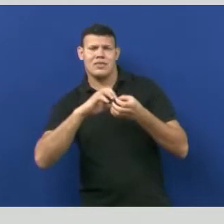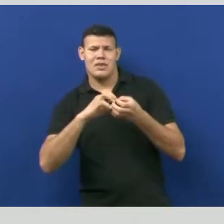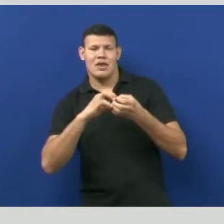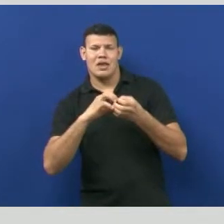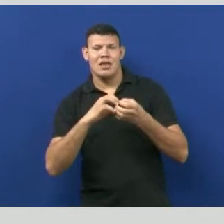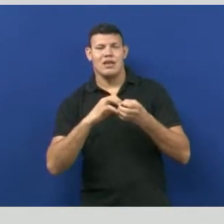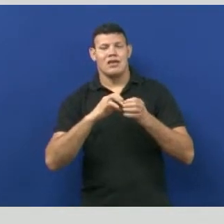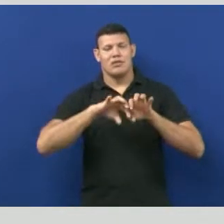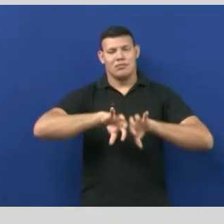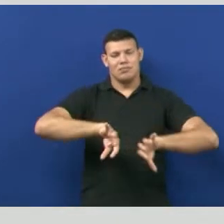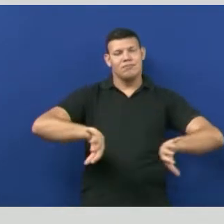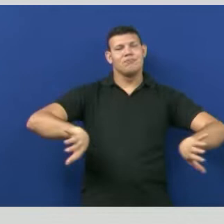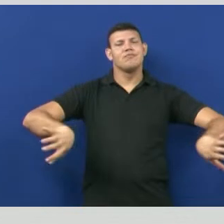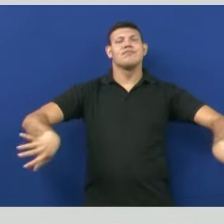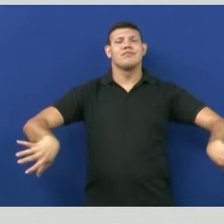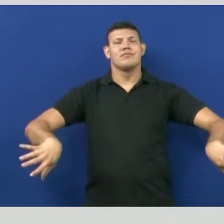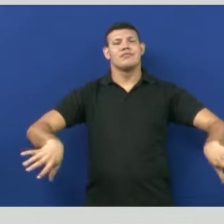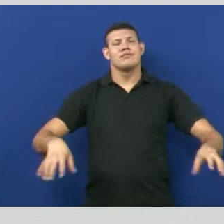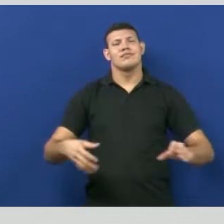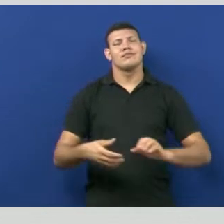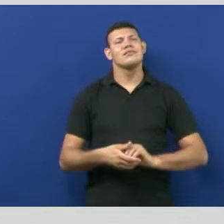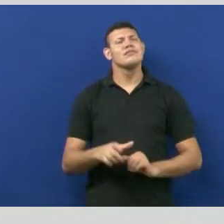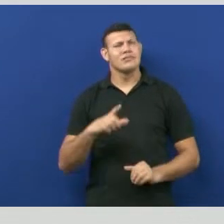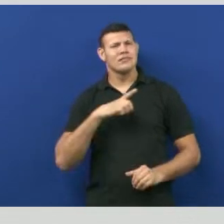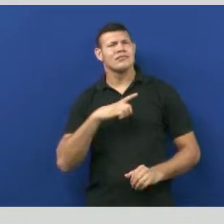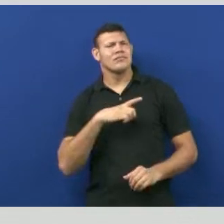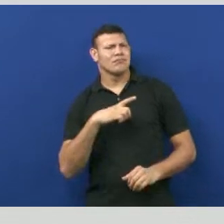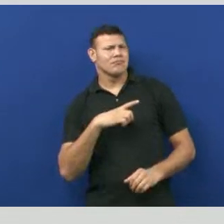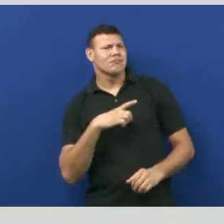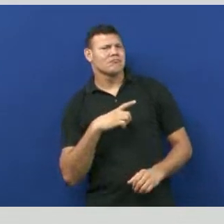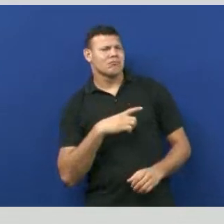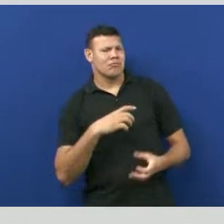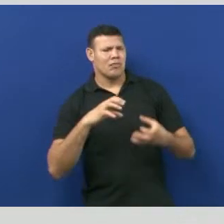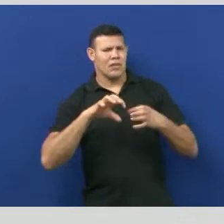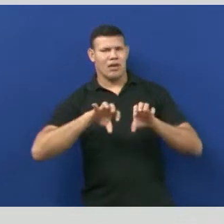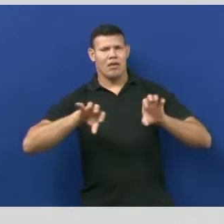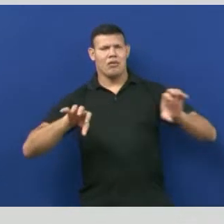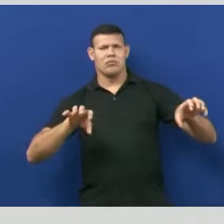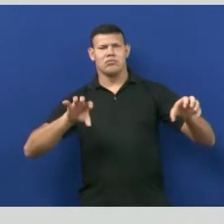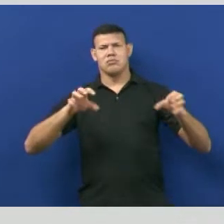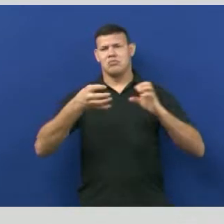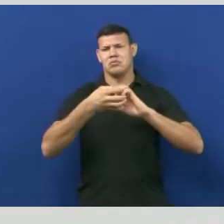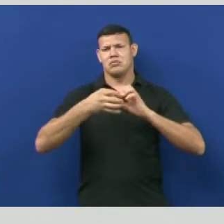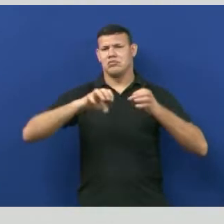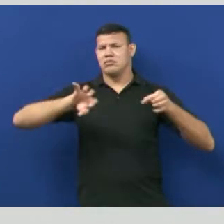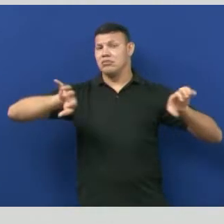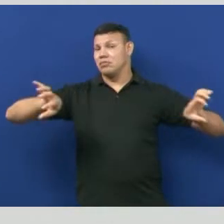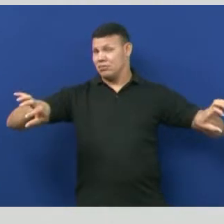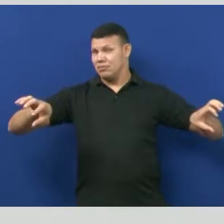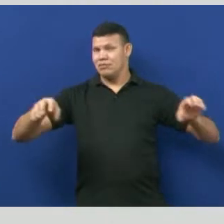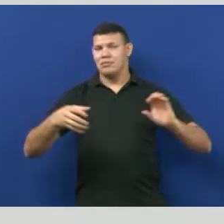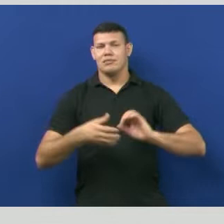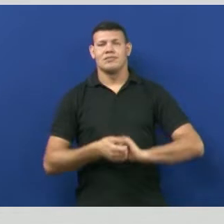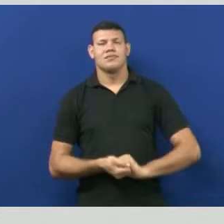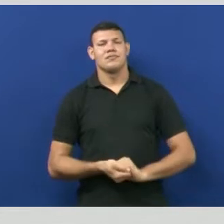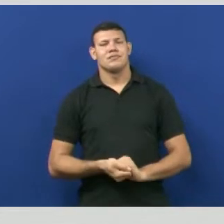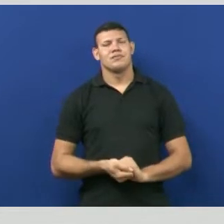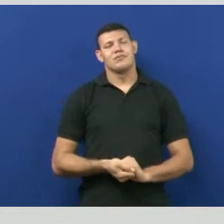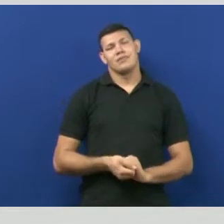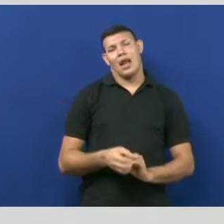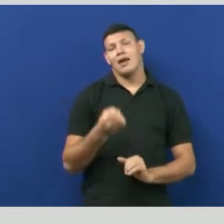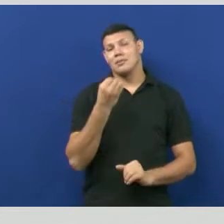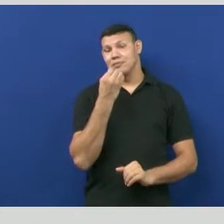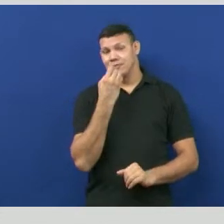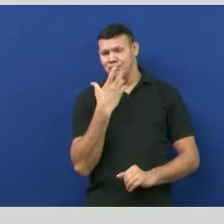se separam. Então, nós teremos essas moléculas totalmente dissociadas. Bom,